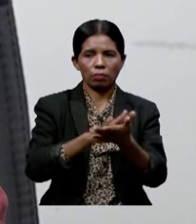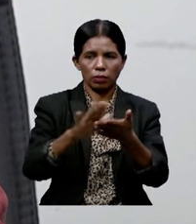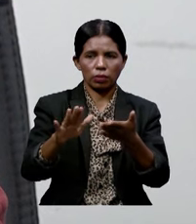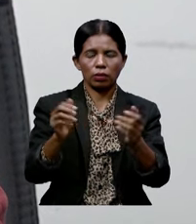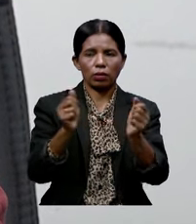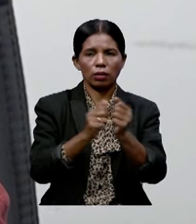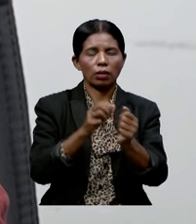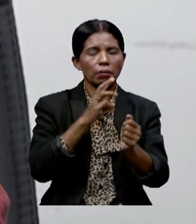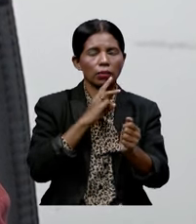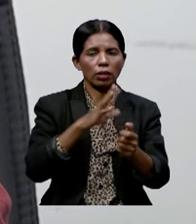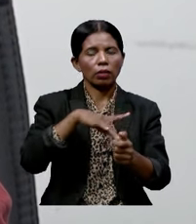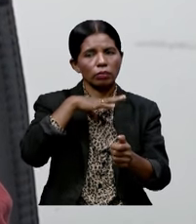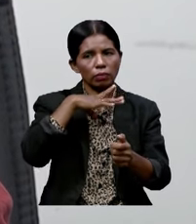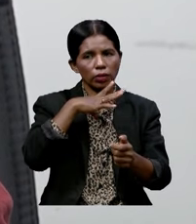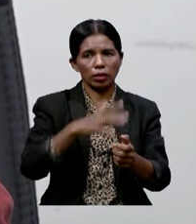ho befoer.